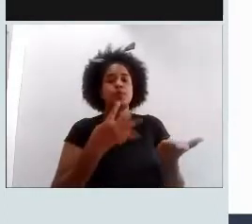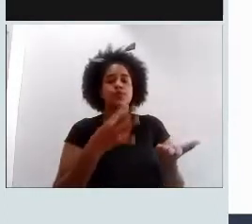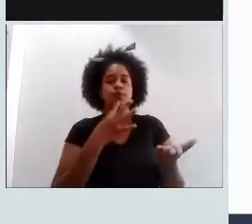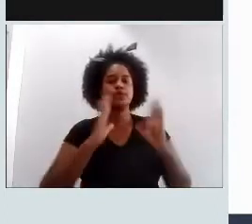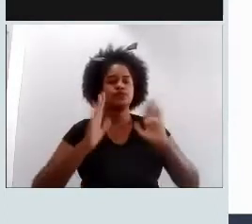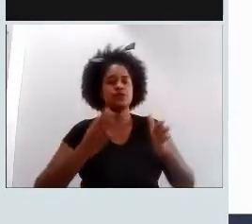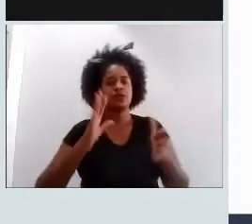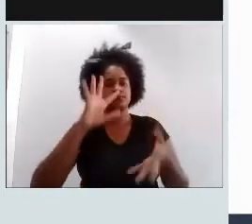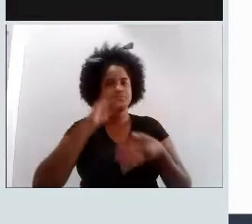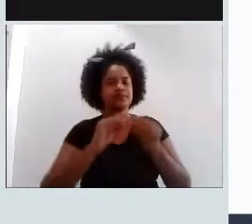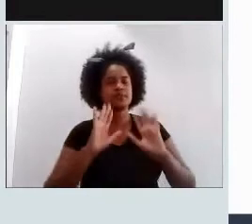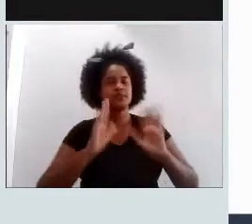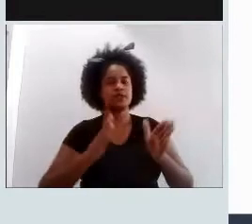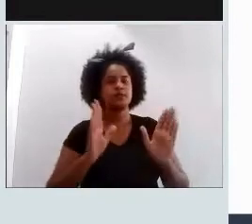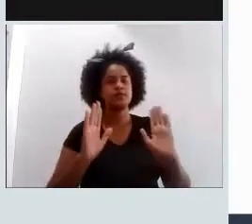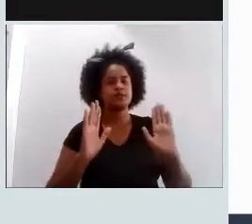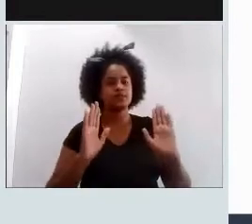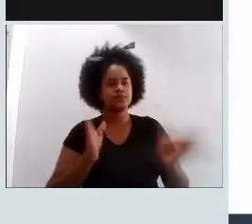triângulo escaleno,